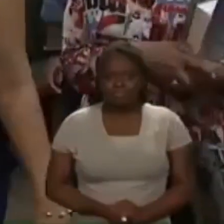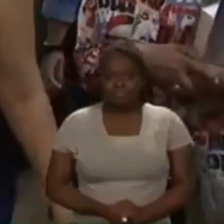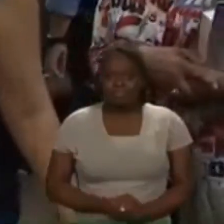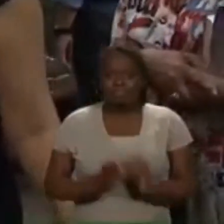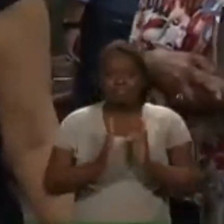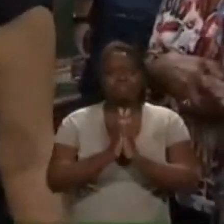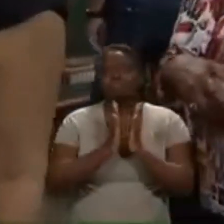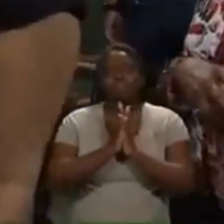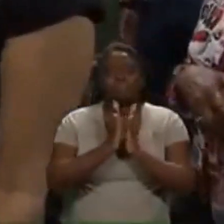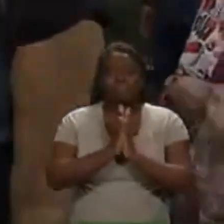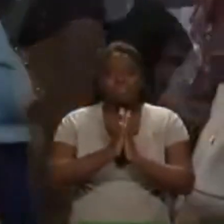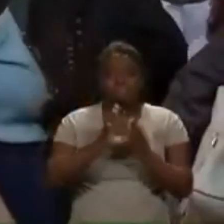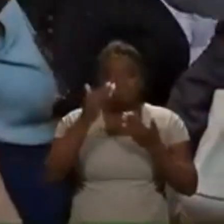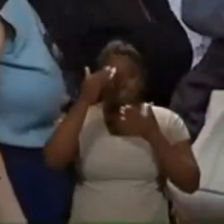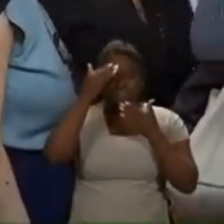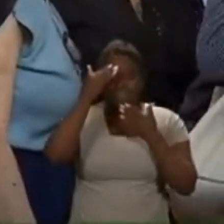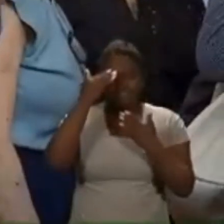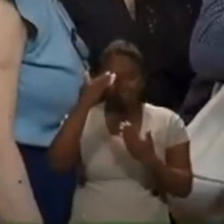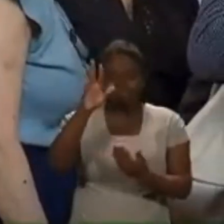Obrigado, Senhor, por essa manhã.